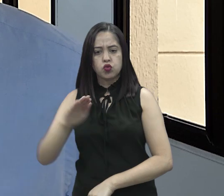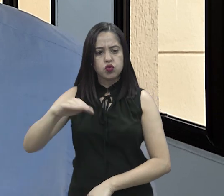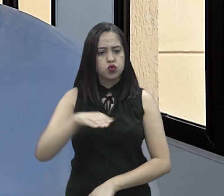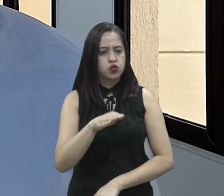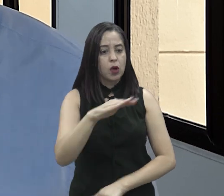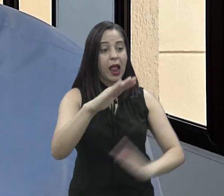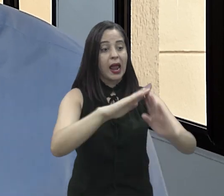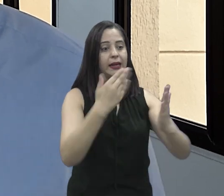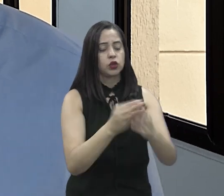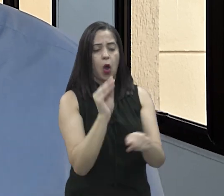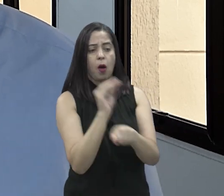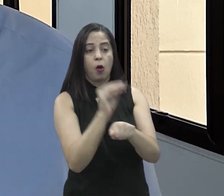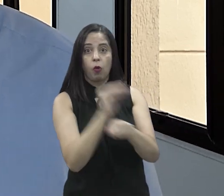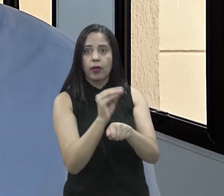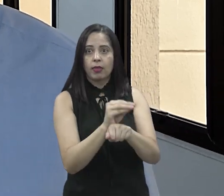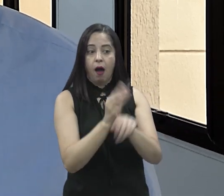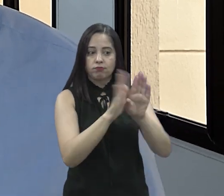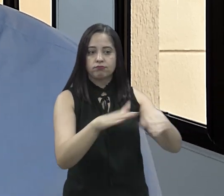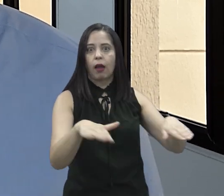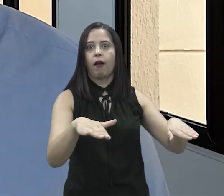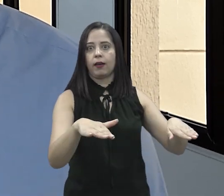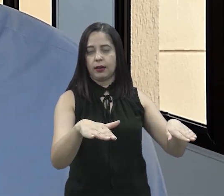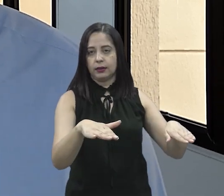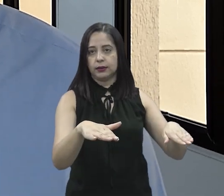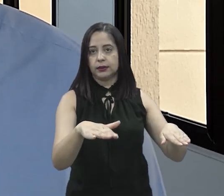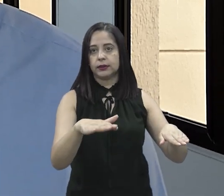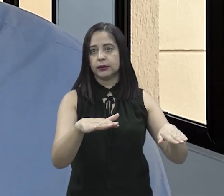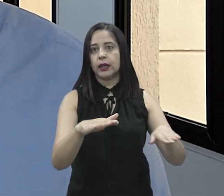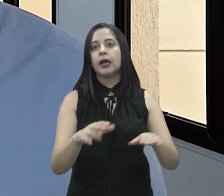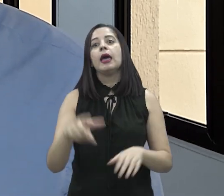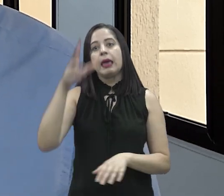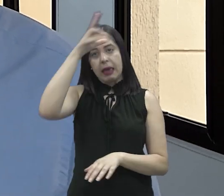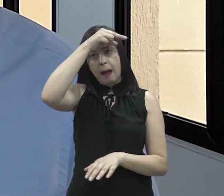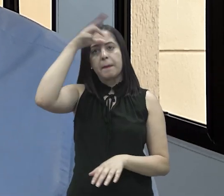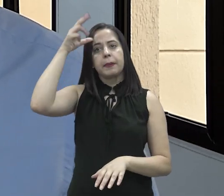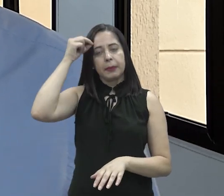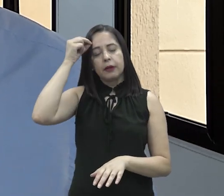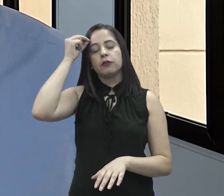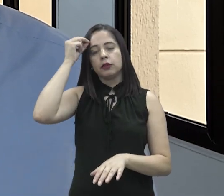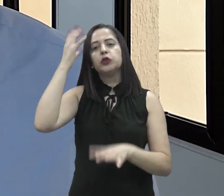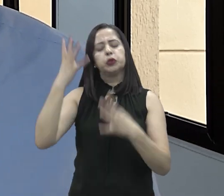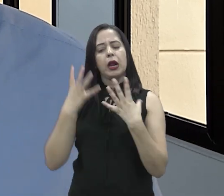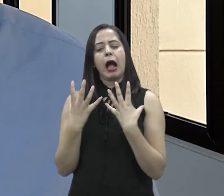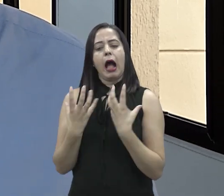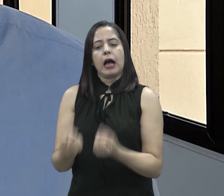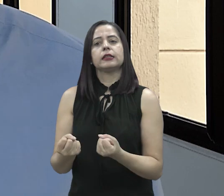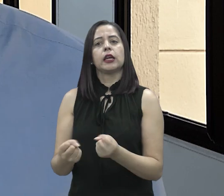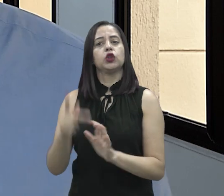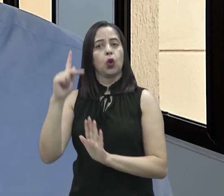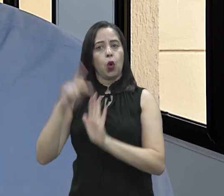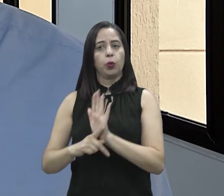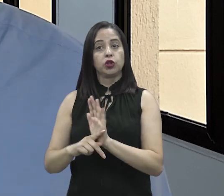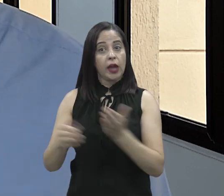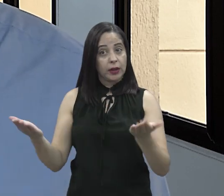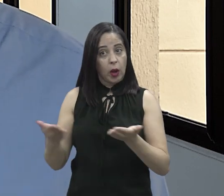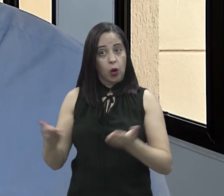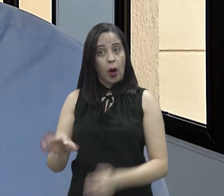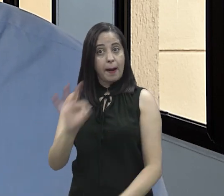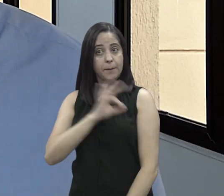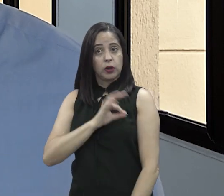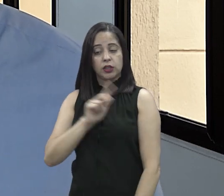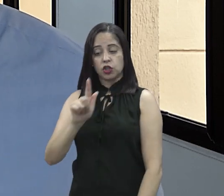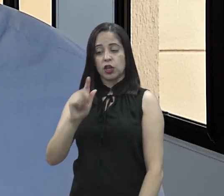que é o maior patrimônio que nós temos. Né? Esse projeto foi aprovado e a Prefeitura, então, pode colocar a Guarda